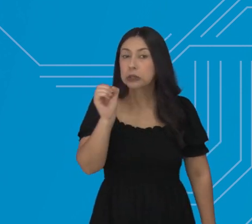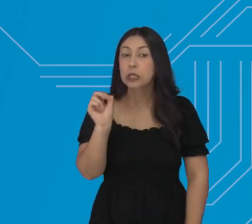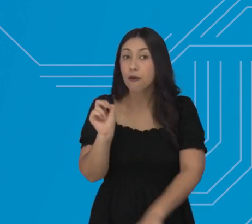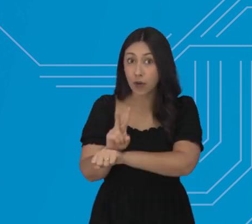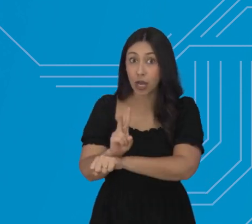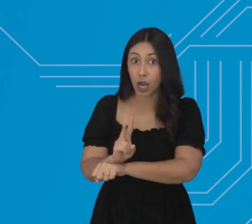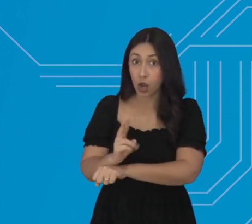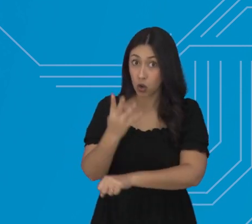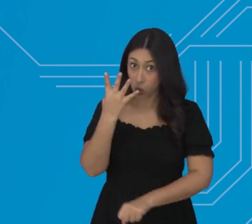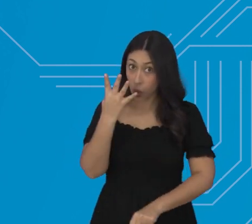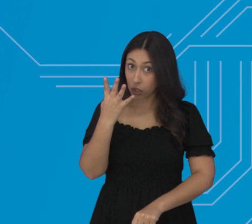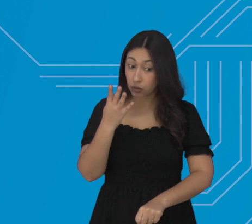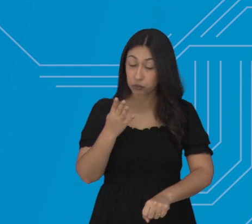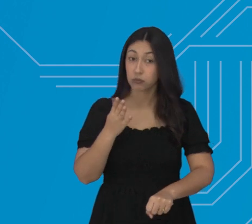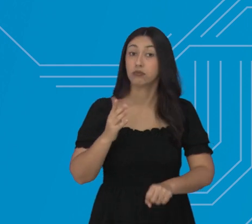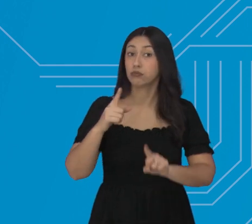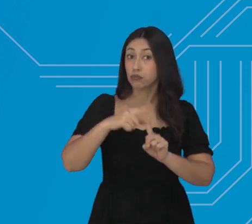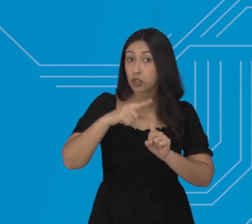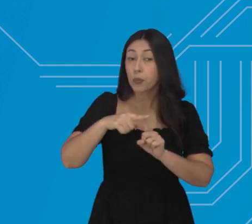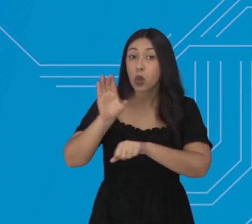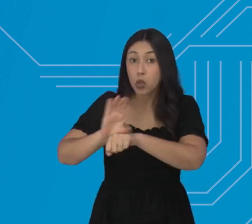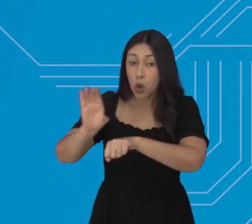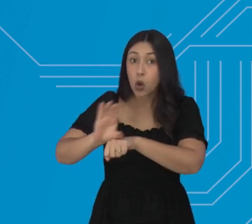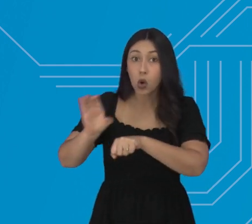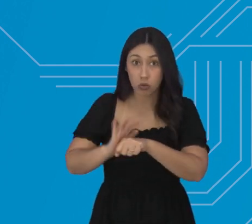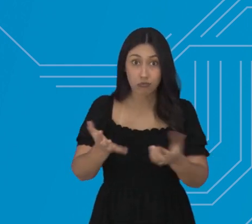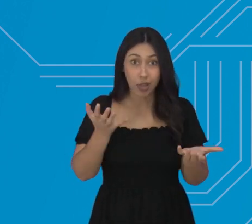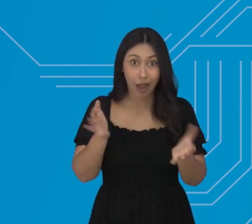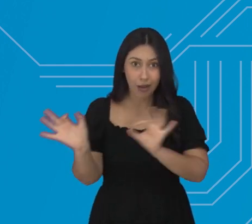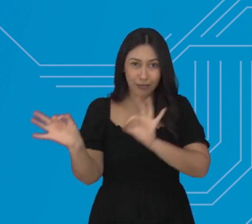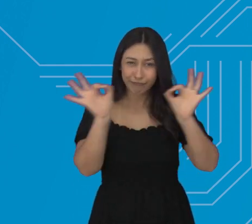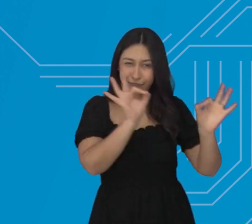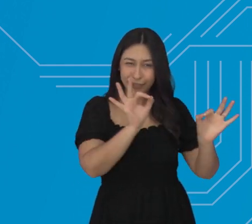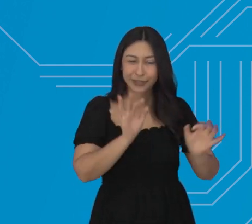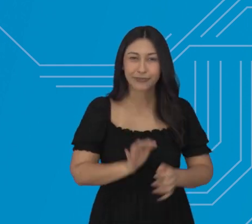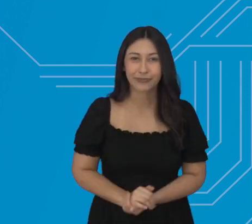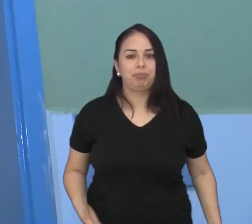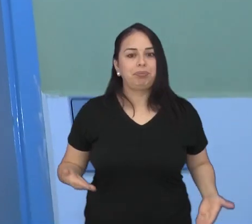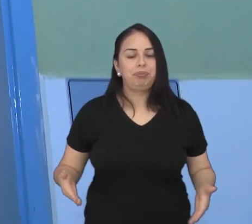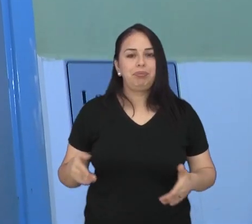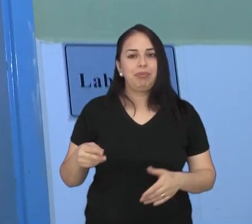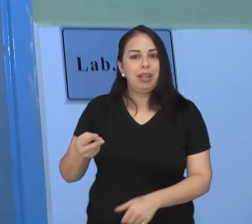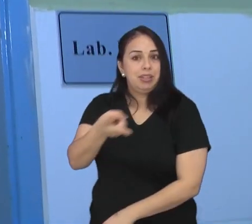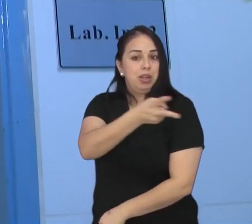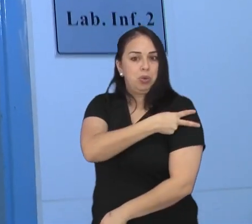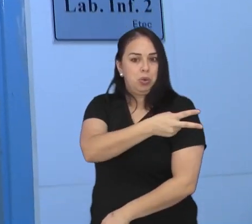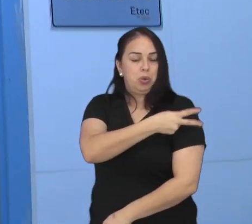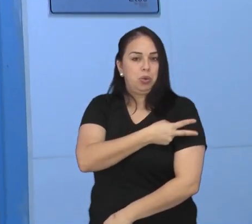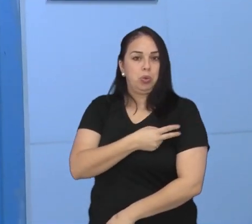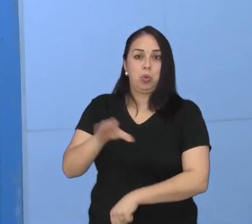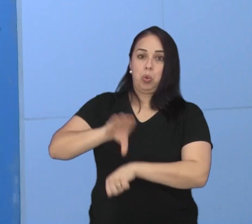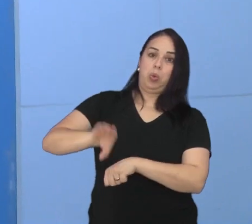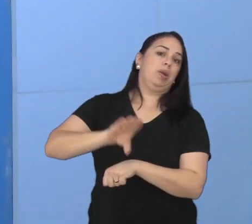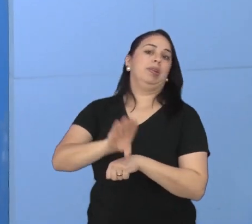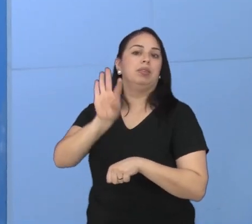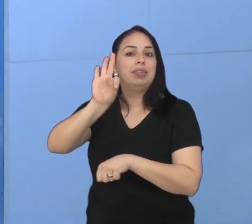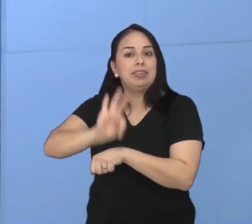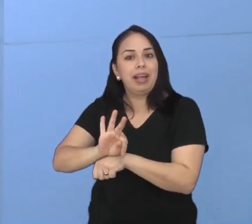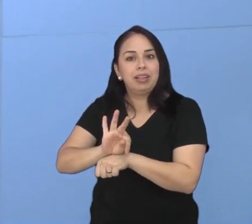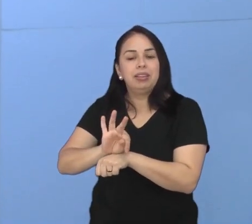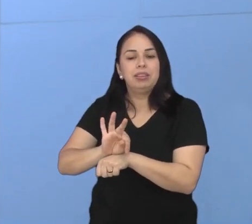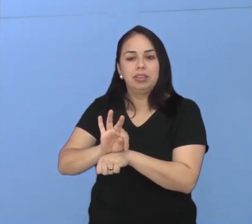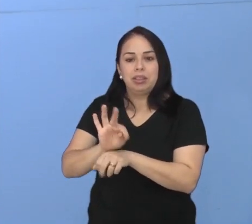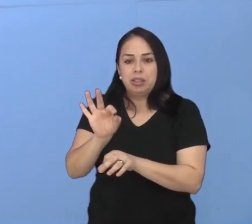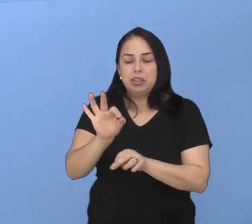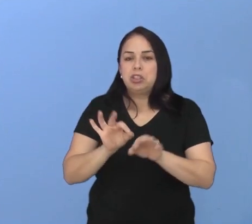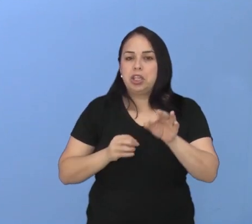4 formações técnicas. Se interessou? Então acompanhe os detalhes na reportagem. Essa é a turma do 2º ano do curso técnico